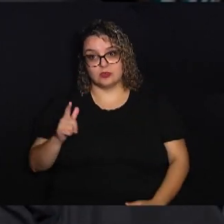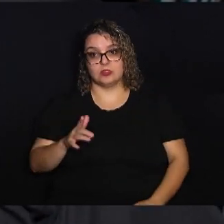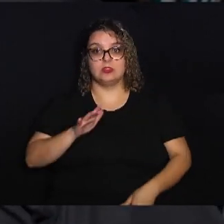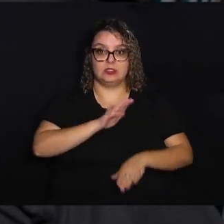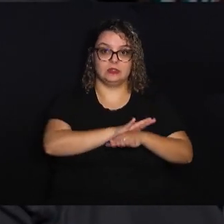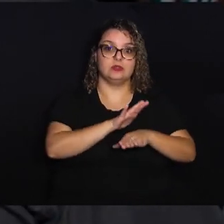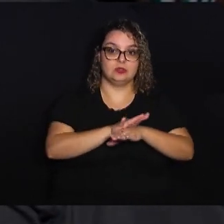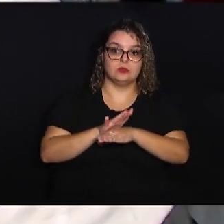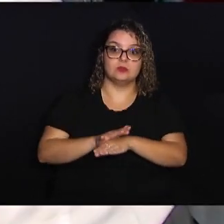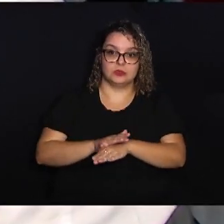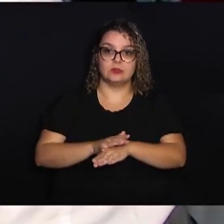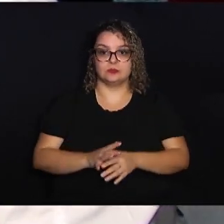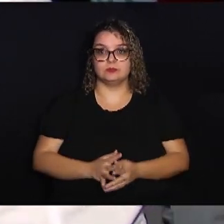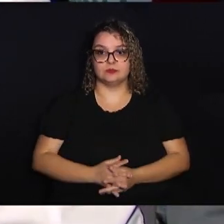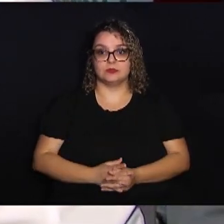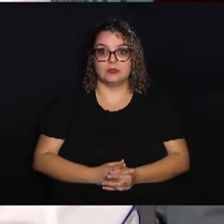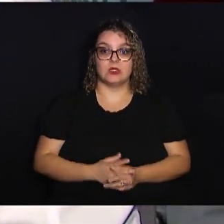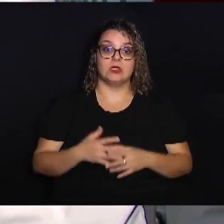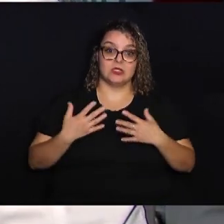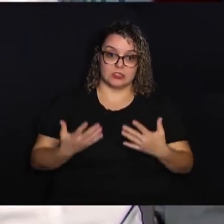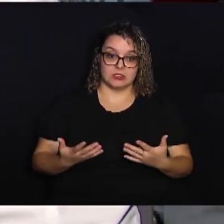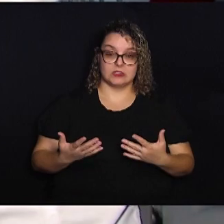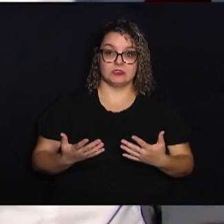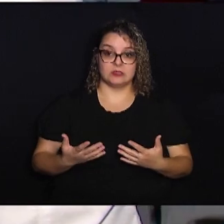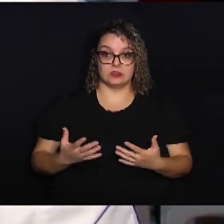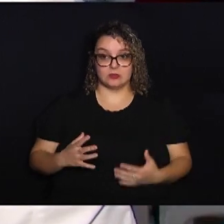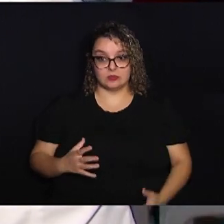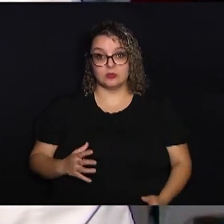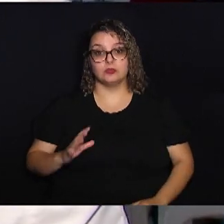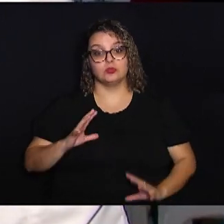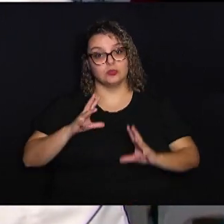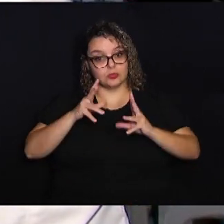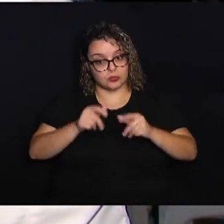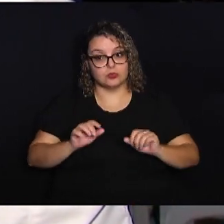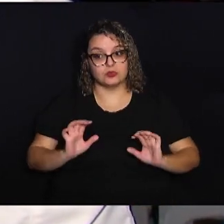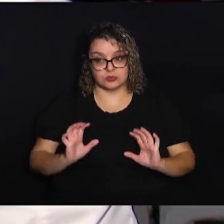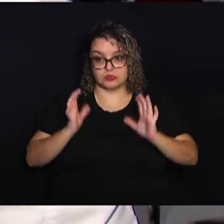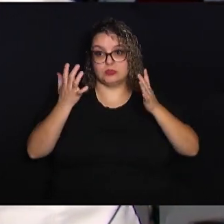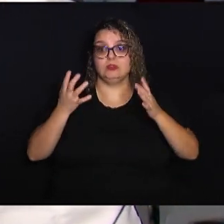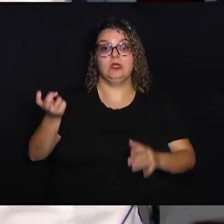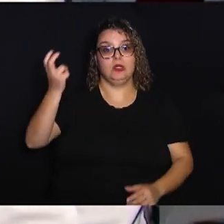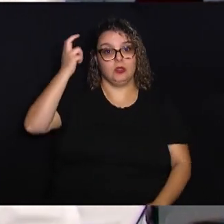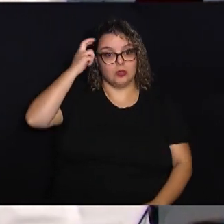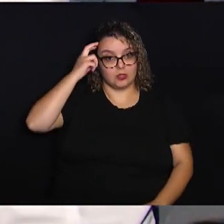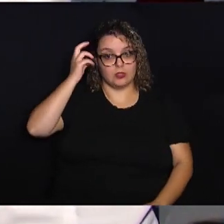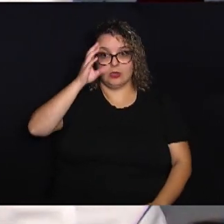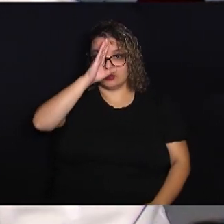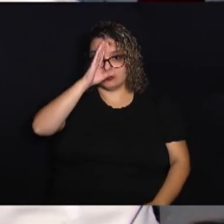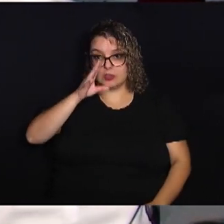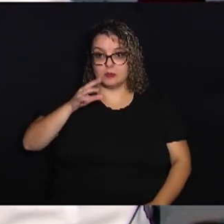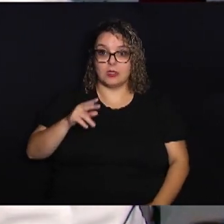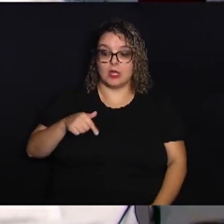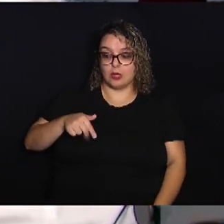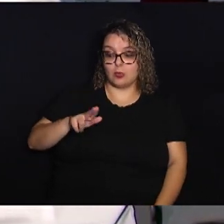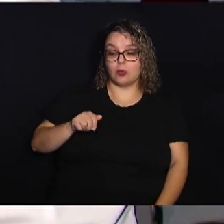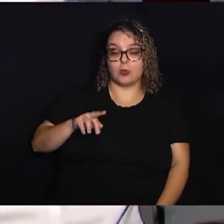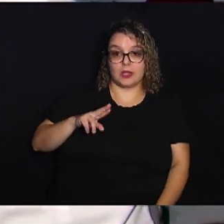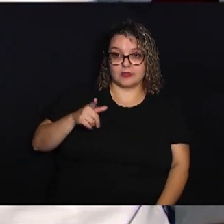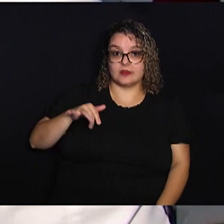finalidade definir as prioridades de investimentos e orientar a elaboração do orçamento de Campinas para o ano que